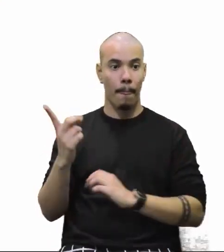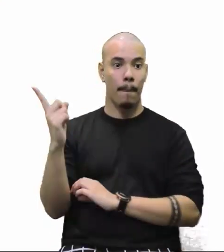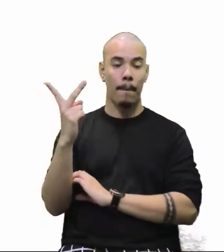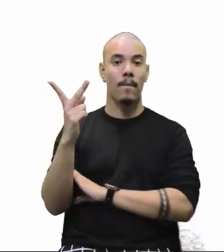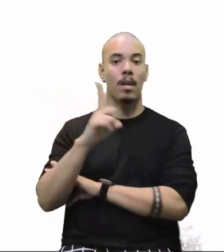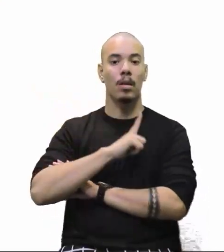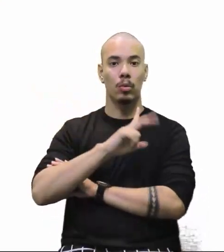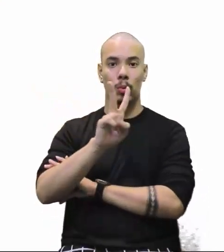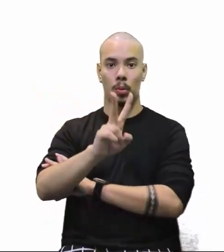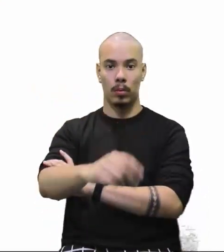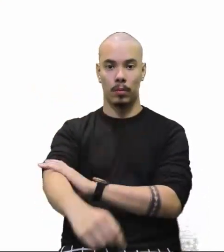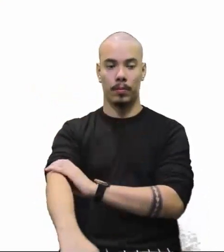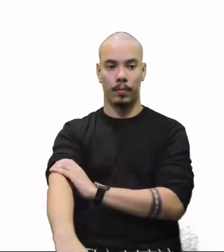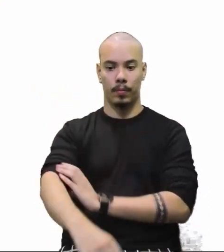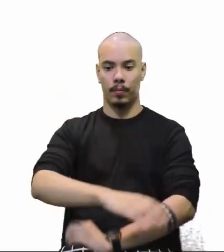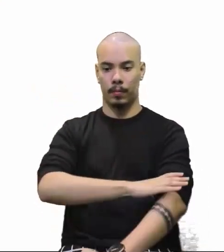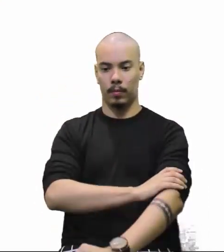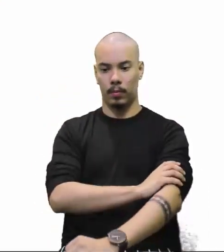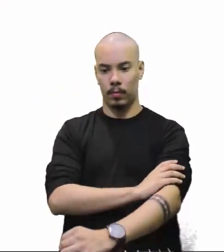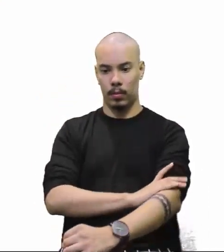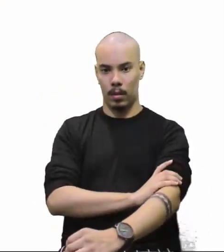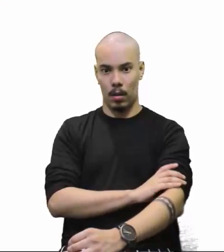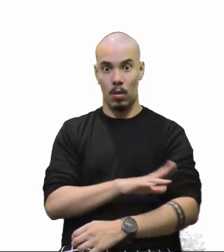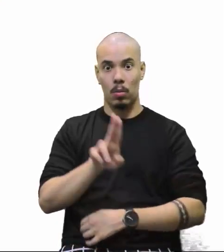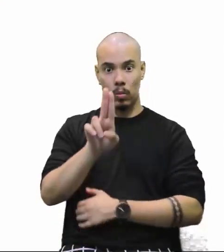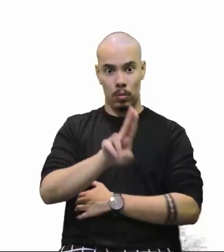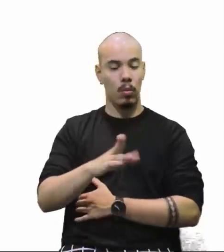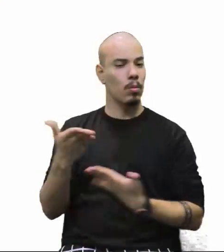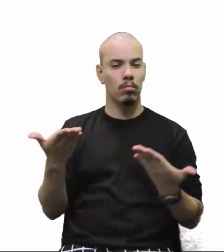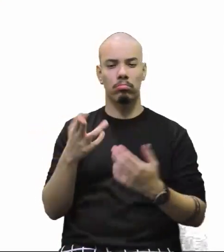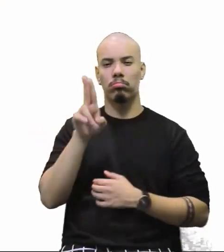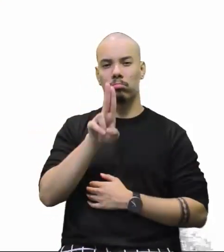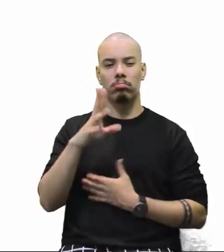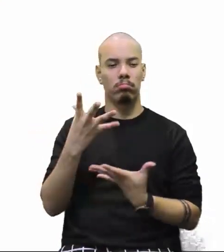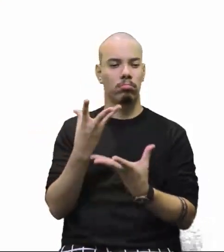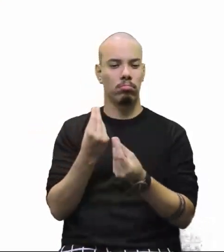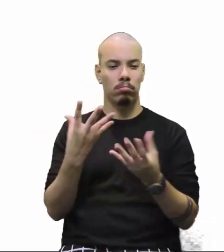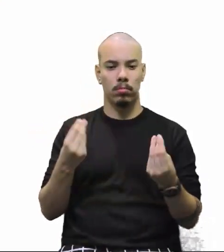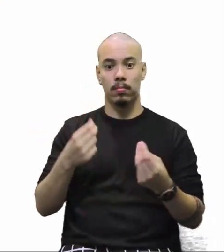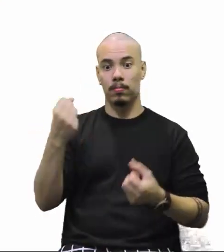duas utilidades que hoje, né, está sendo usado muito, que é carros,